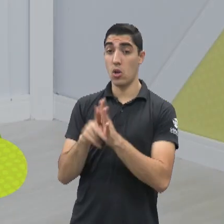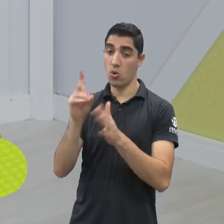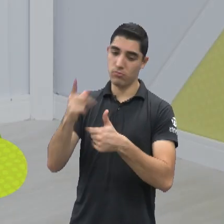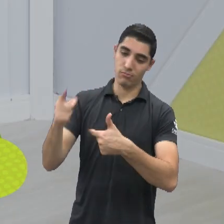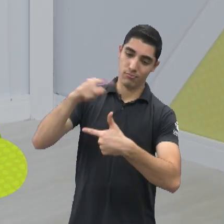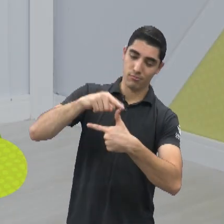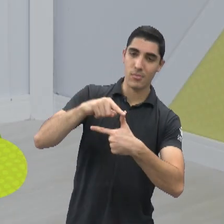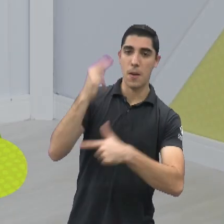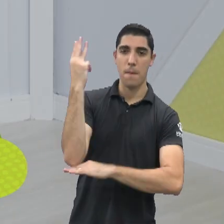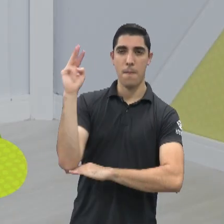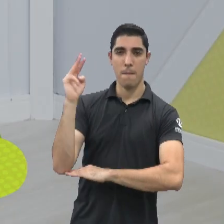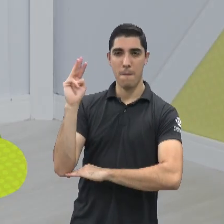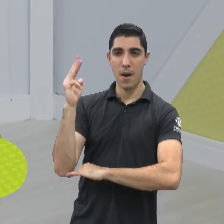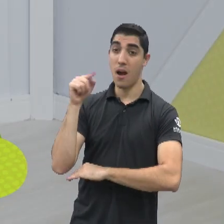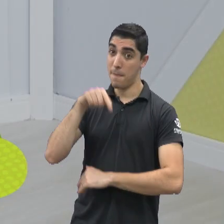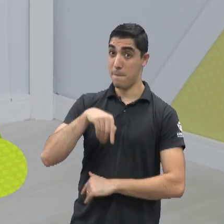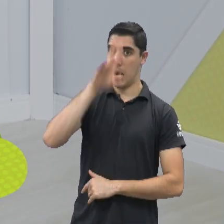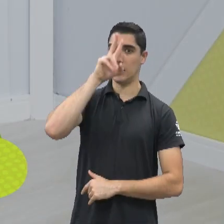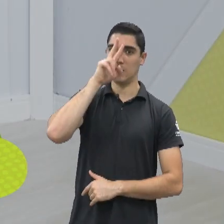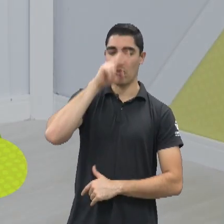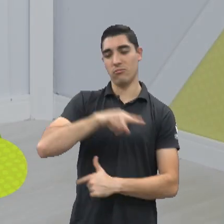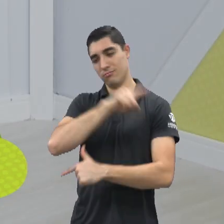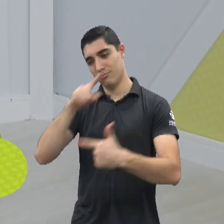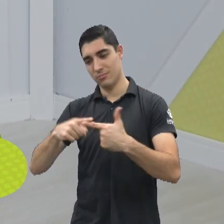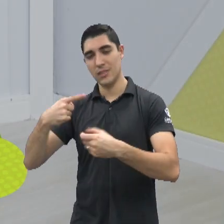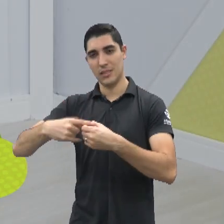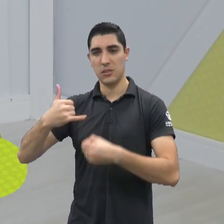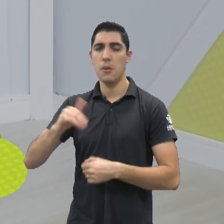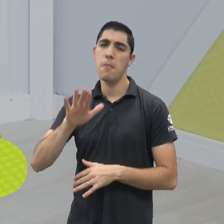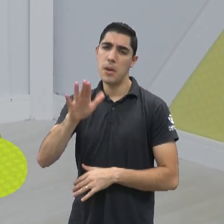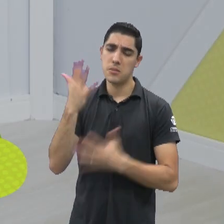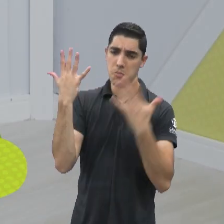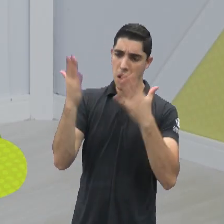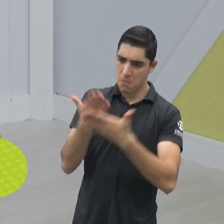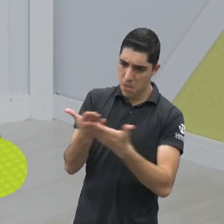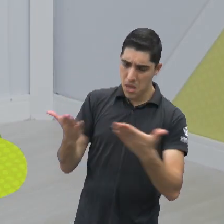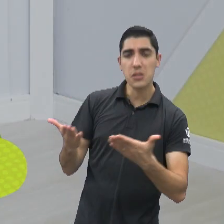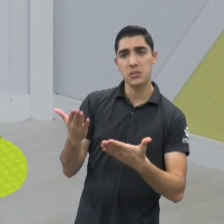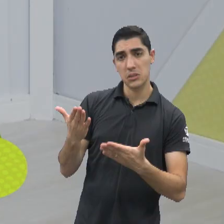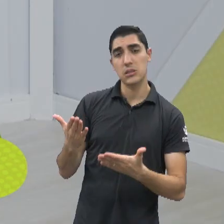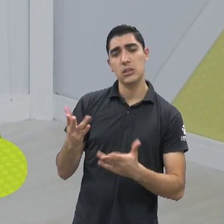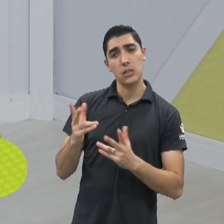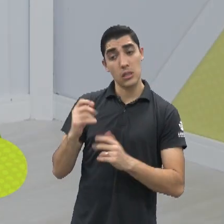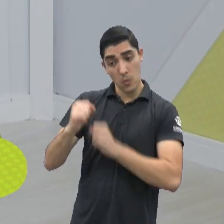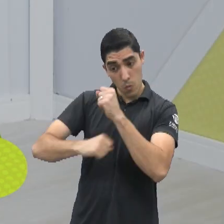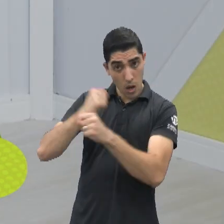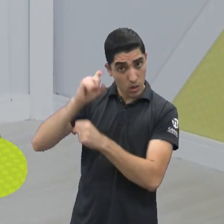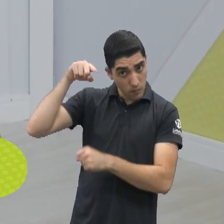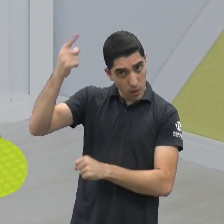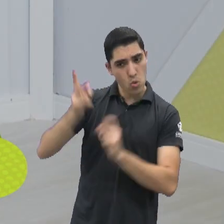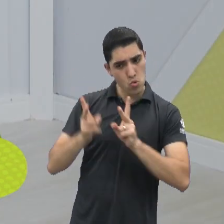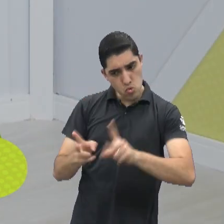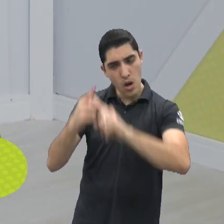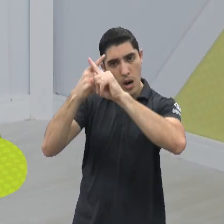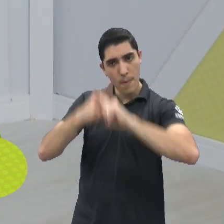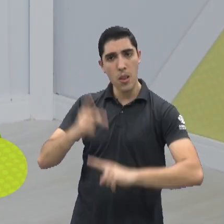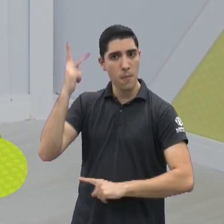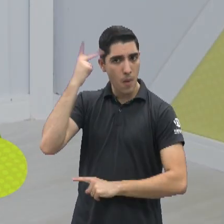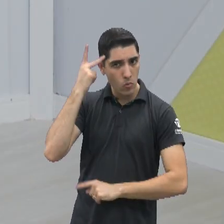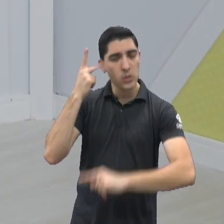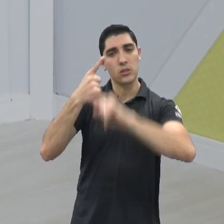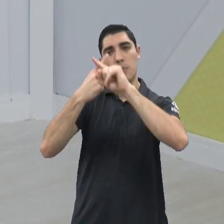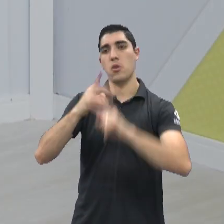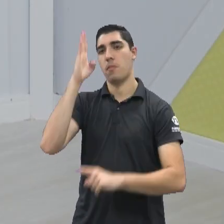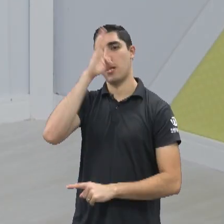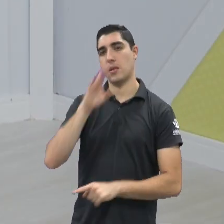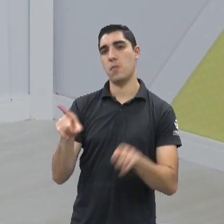mas parabéns para as meninas. E é isso, cabeça erguida, porque o ano que vem tem mais um Campeonato Paulista e mais uma Liga Nacional pela frente.